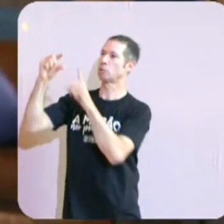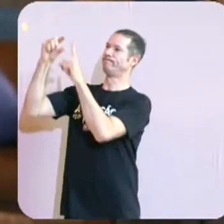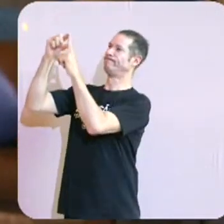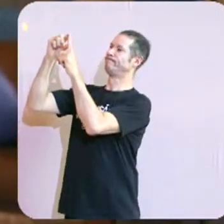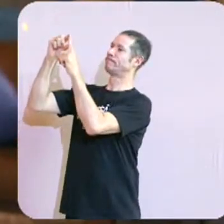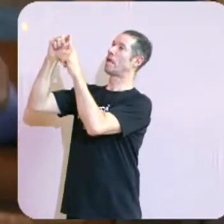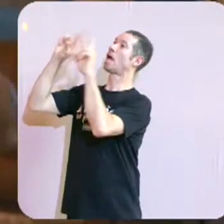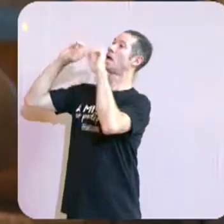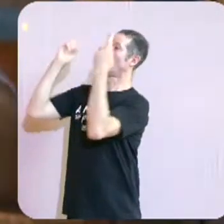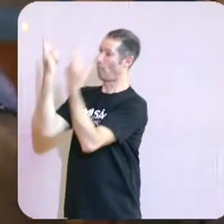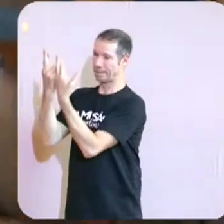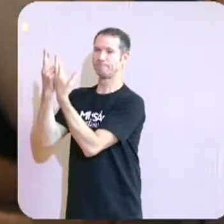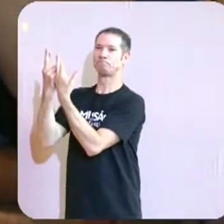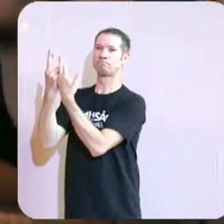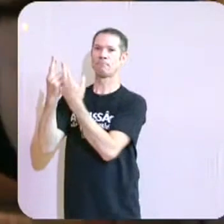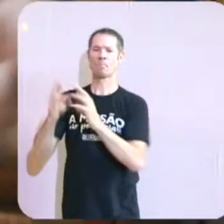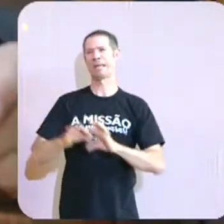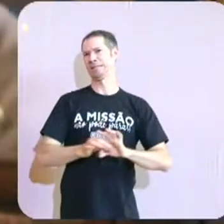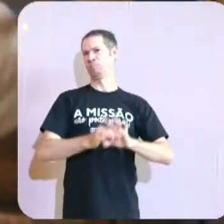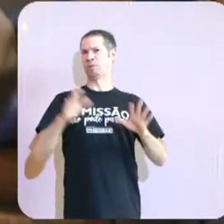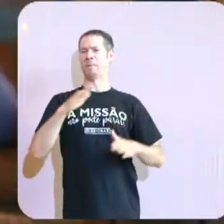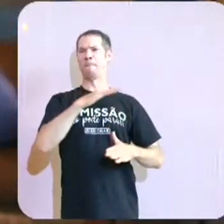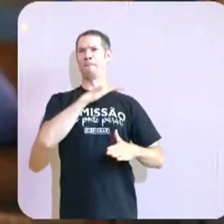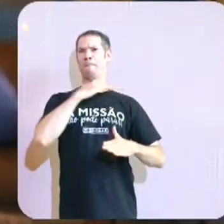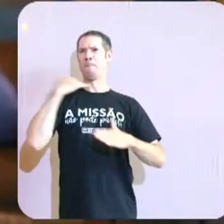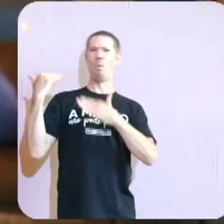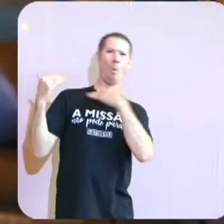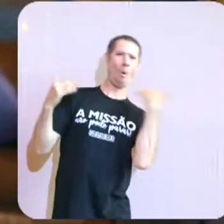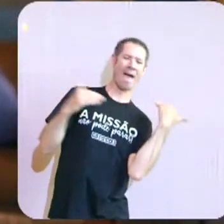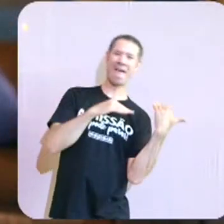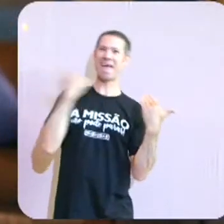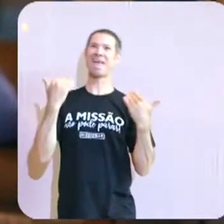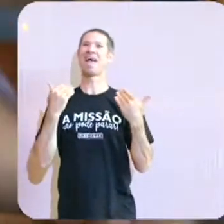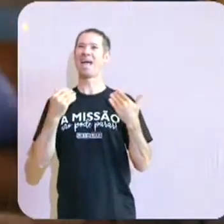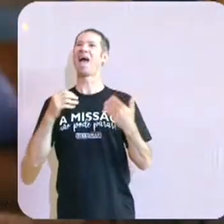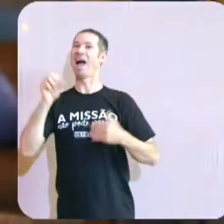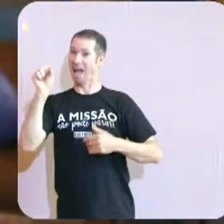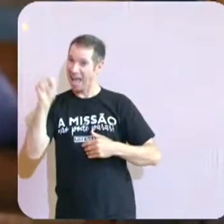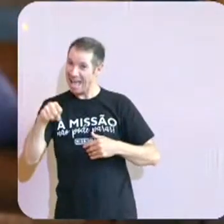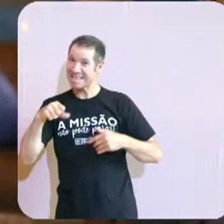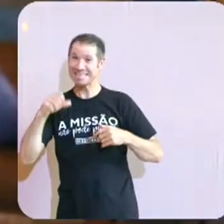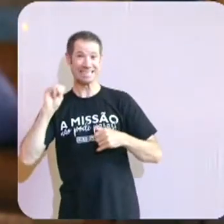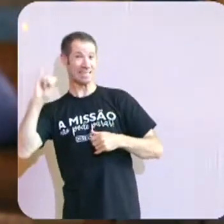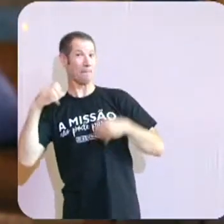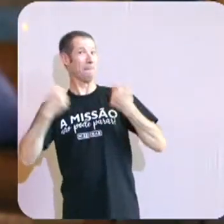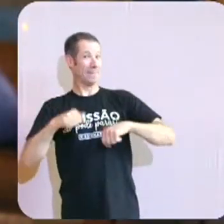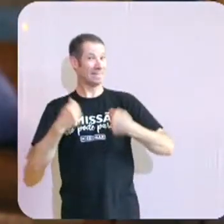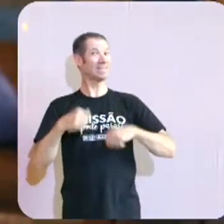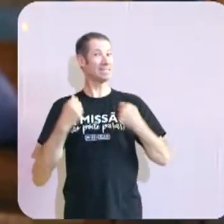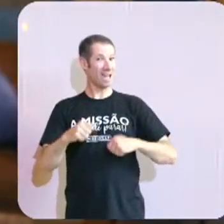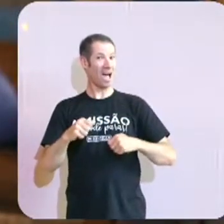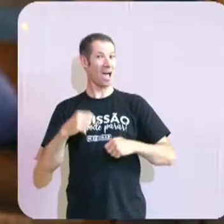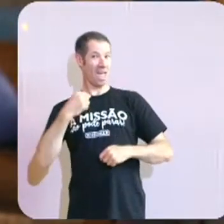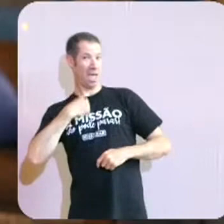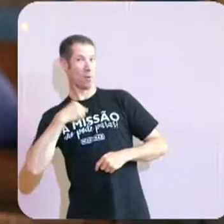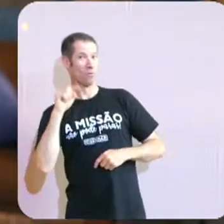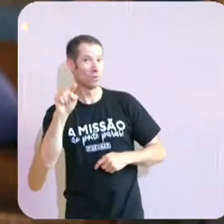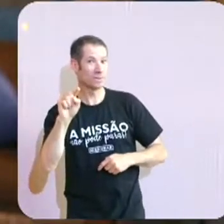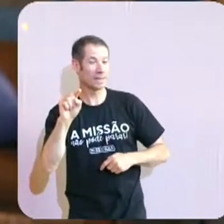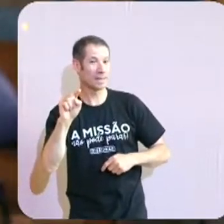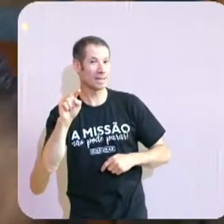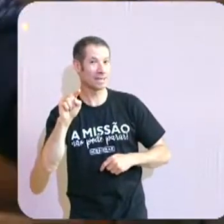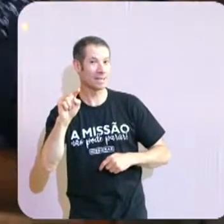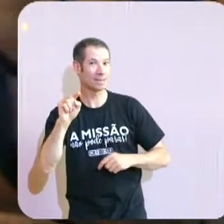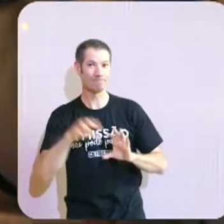Reino, mas com a disposição de morrermos por essa mensagem, se for necessário. Será que eu e você